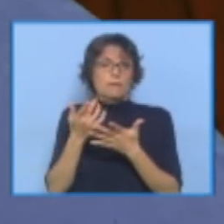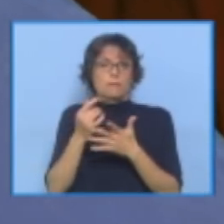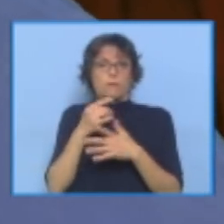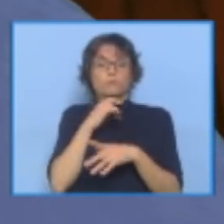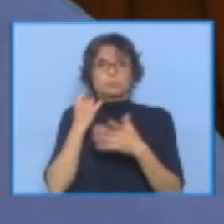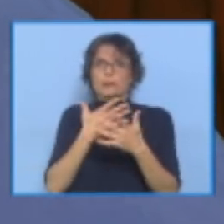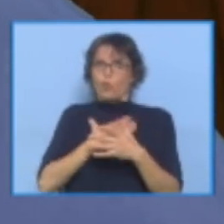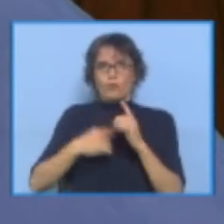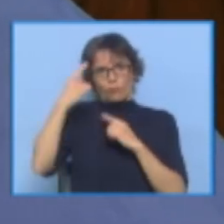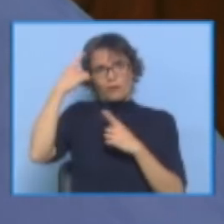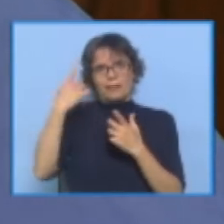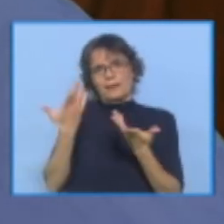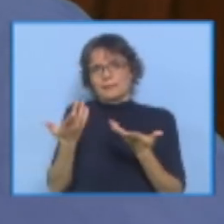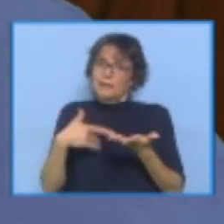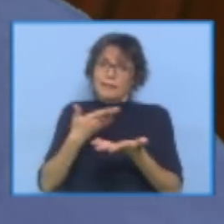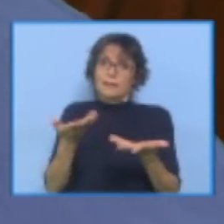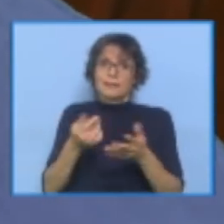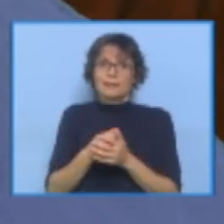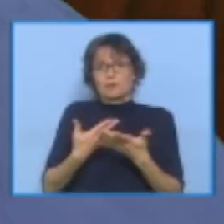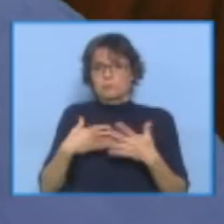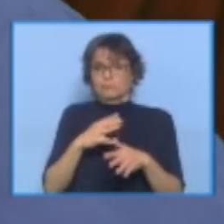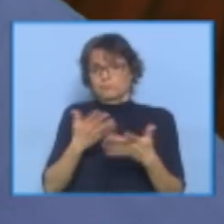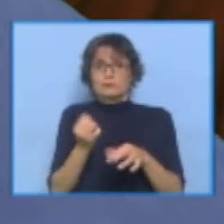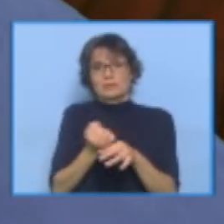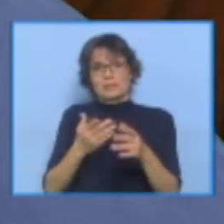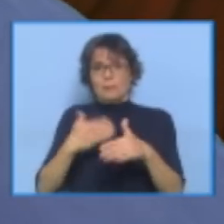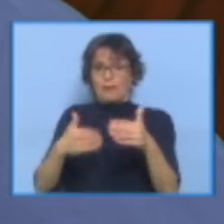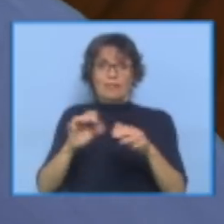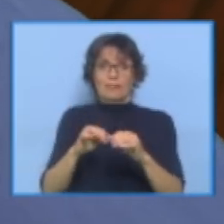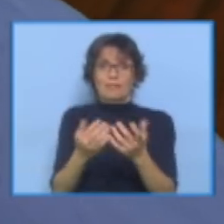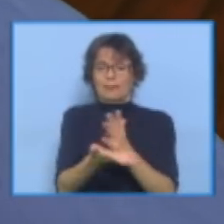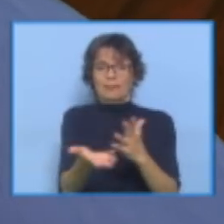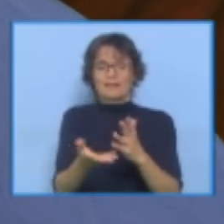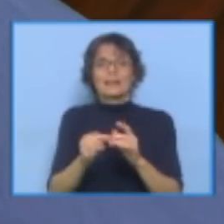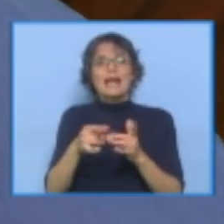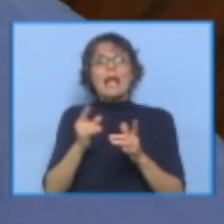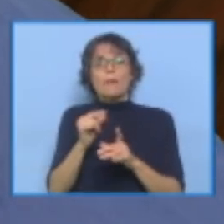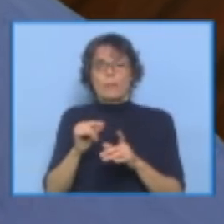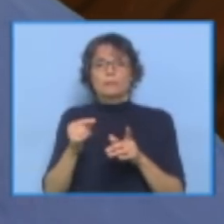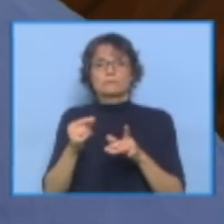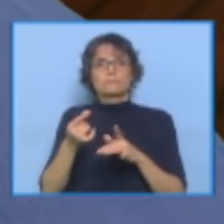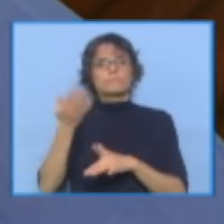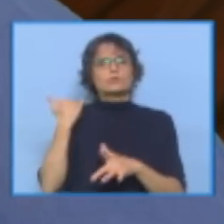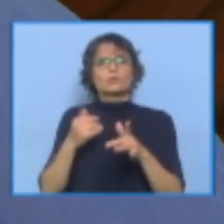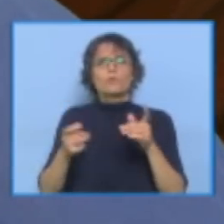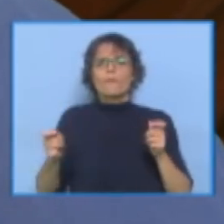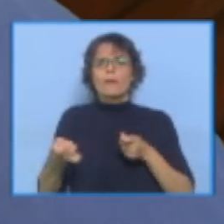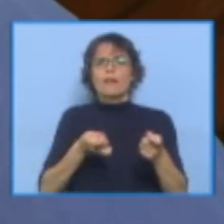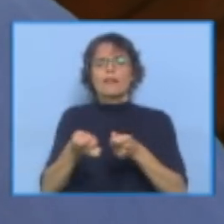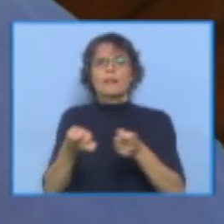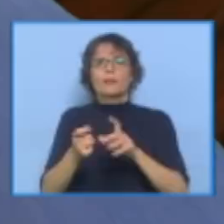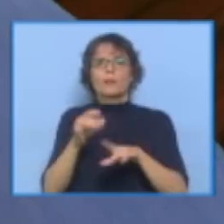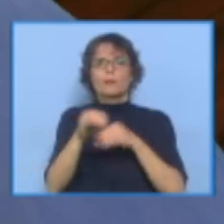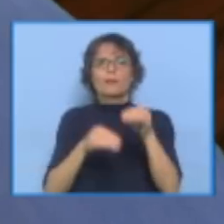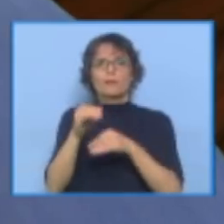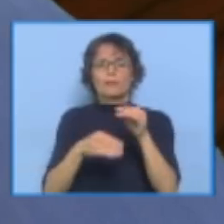eu assim fiz. E teve até graça, porque como apanhámos as eleições presidenciais, o professor Marcelo Rebelo de Sousa e a